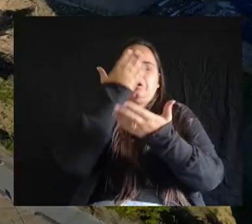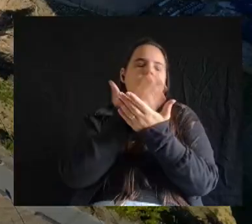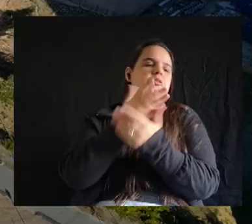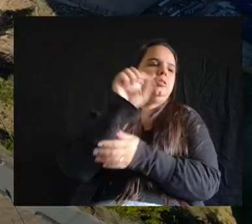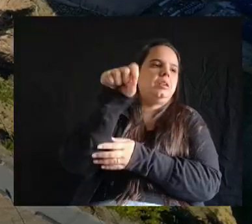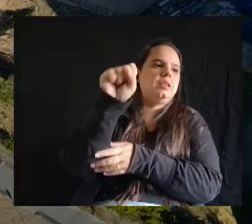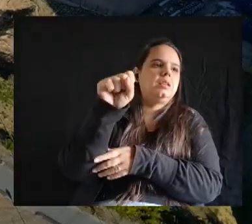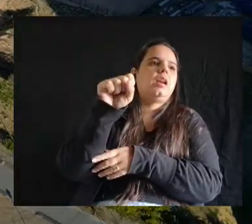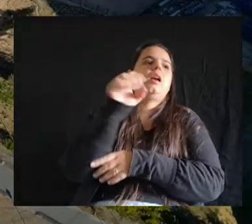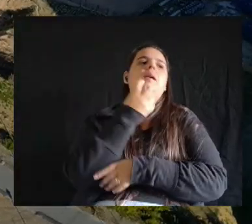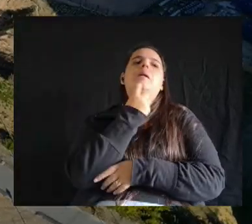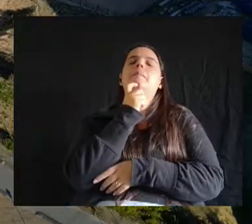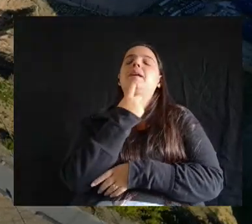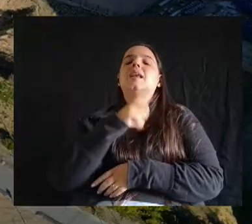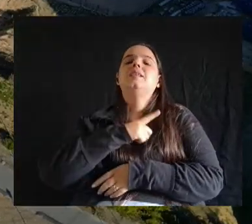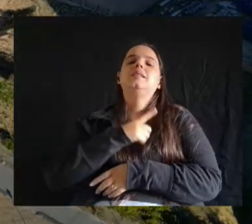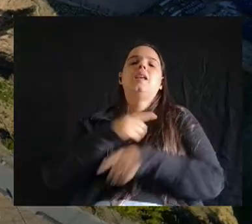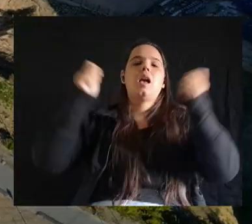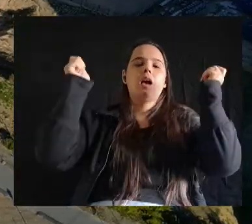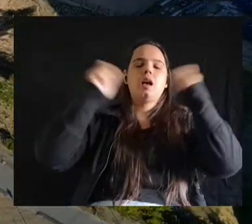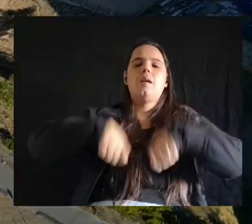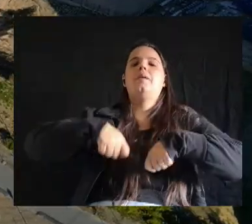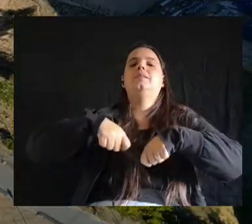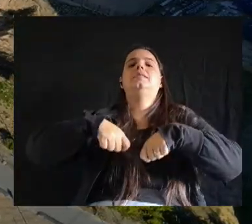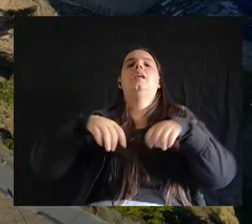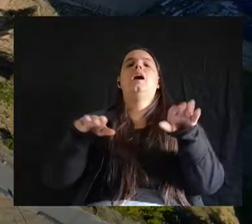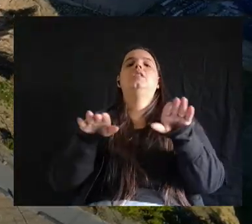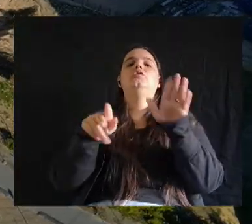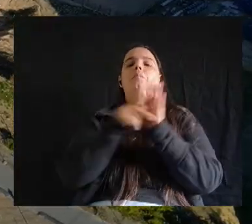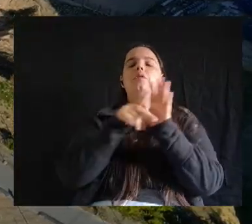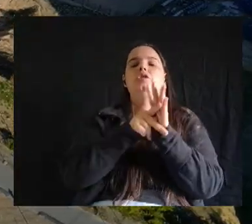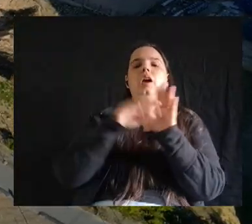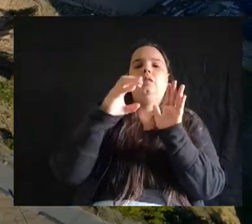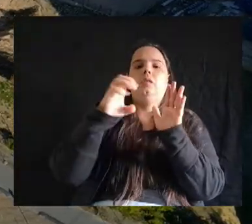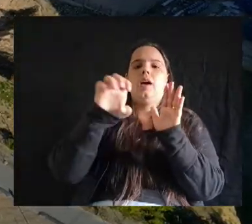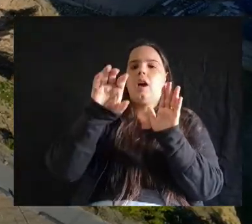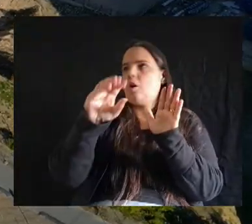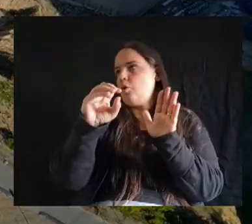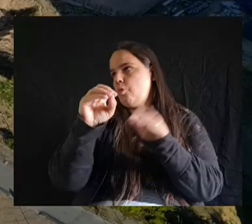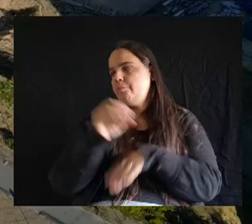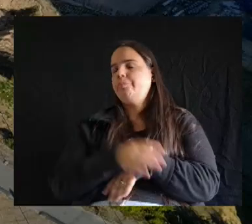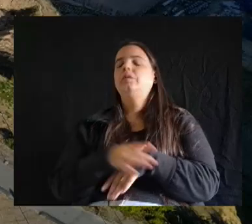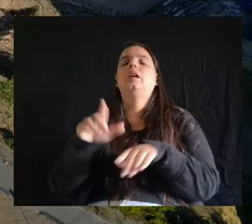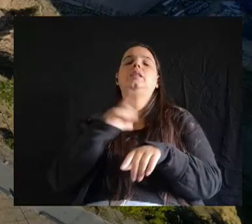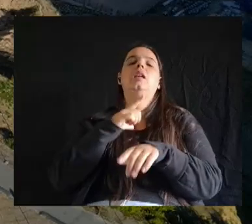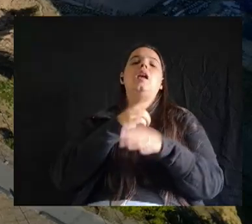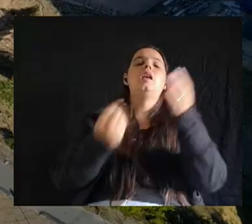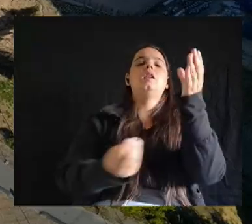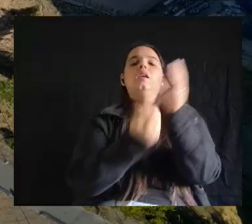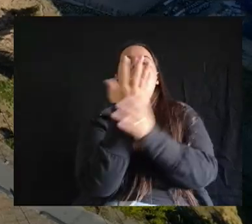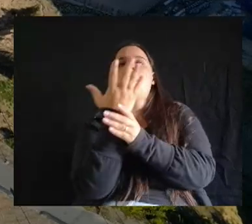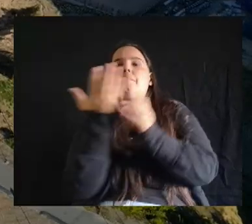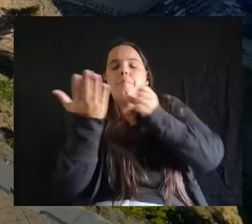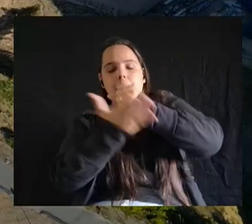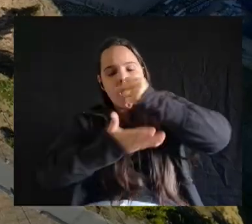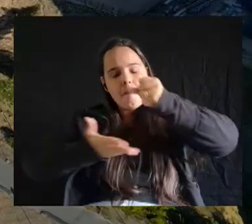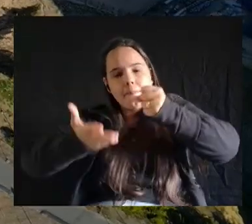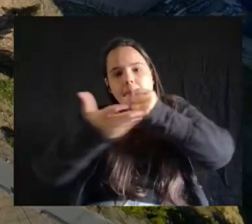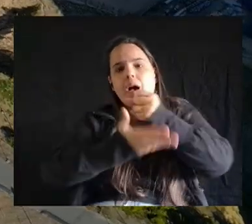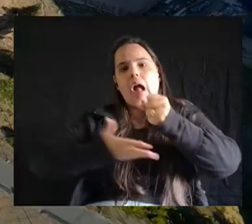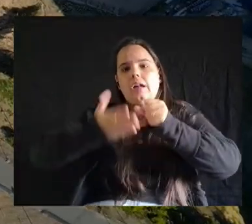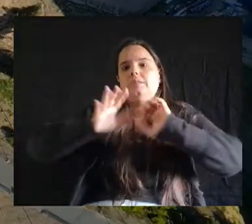as condições. O projeto Ecos, na verdade, vai acabar criando uma base para que toda essa indústria, tá,